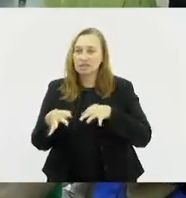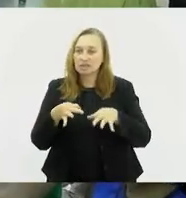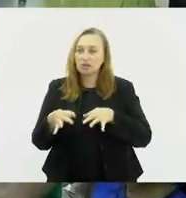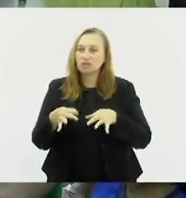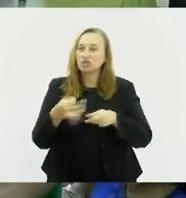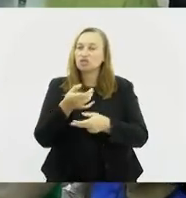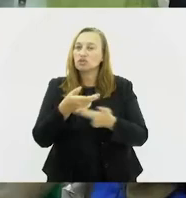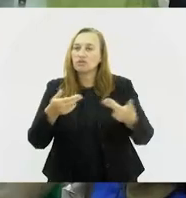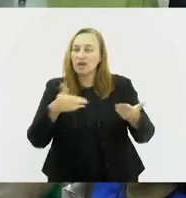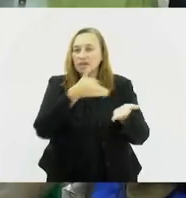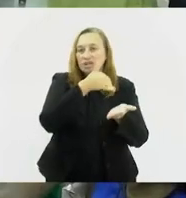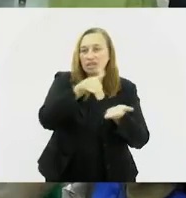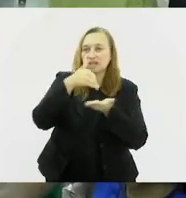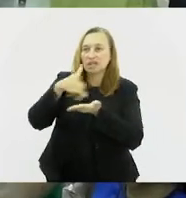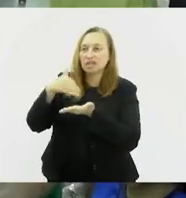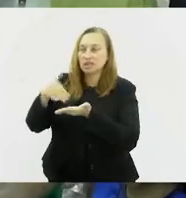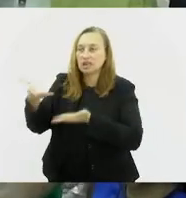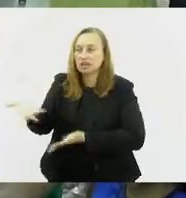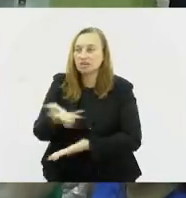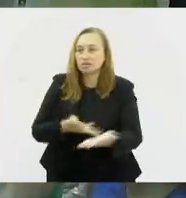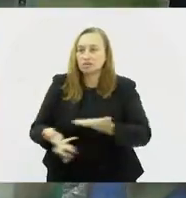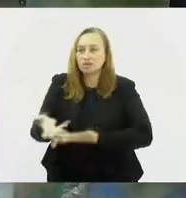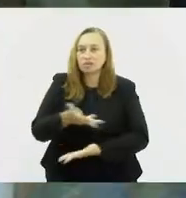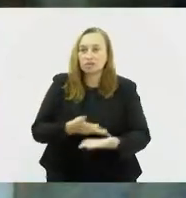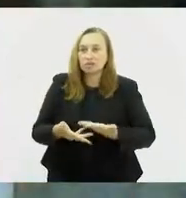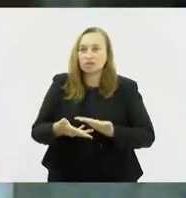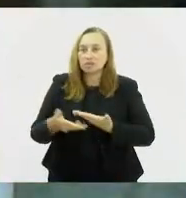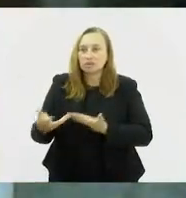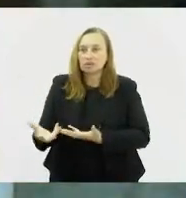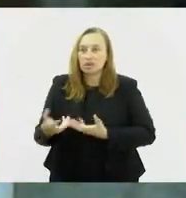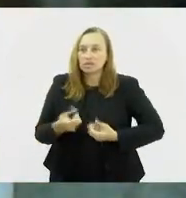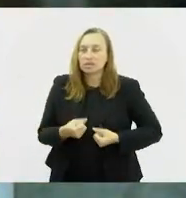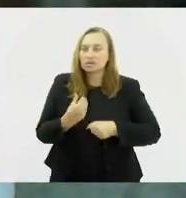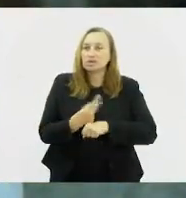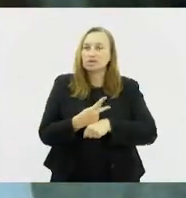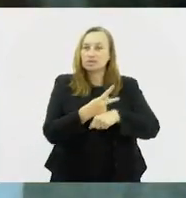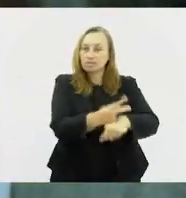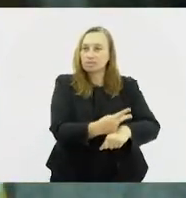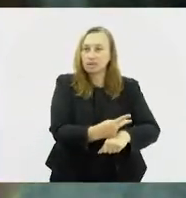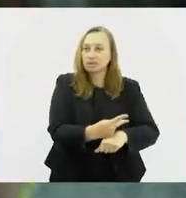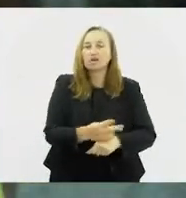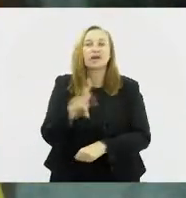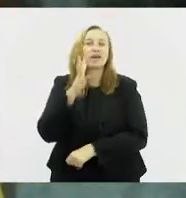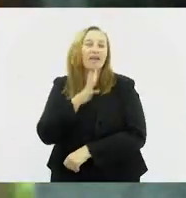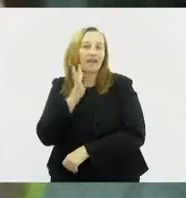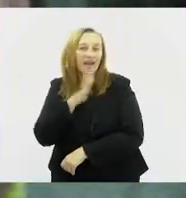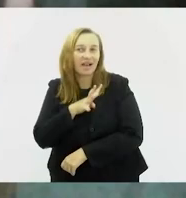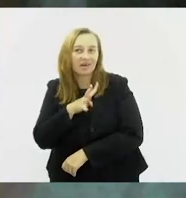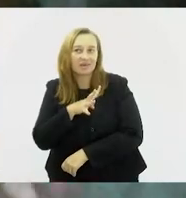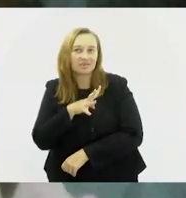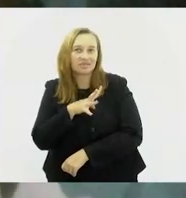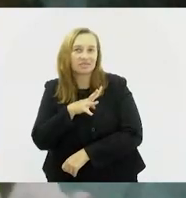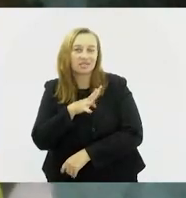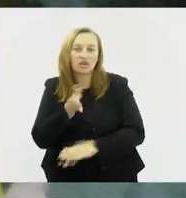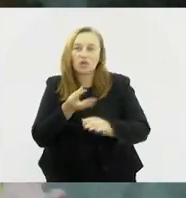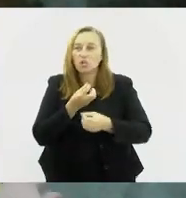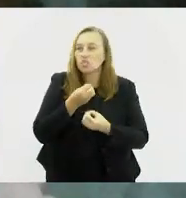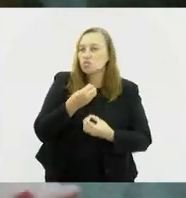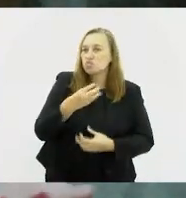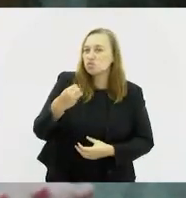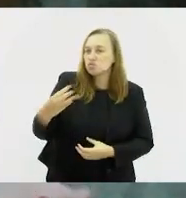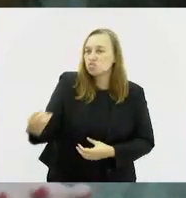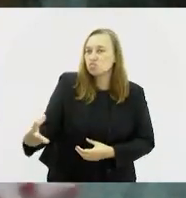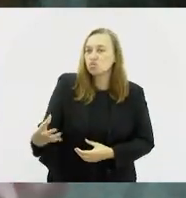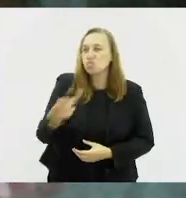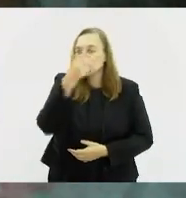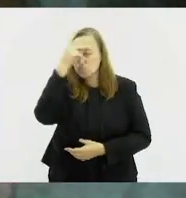secretarias participam dele para receber esse prêmio. E o que é legal, a gente viaja pessoas, porque é